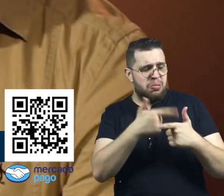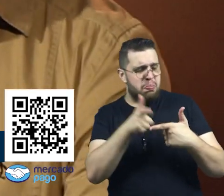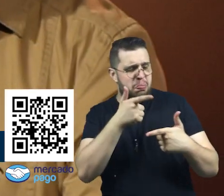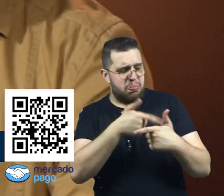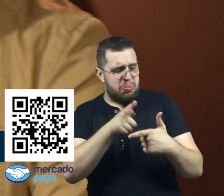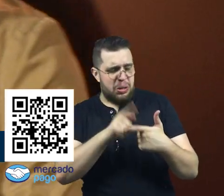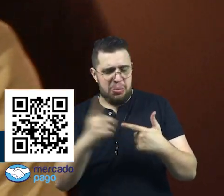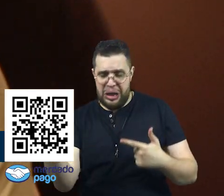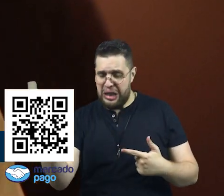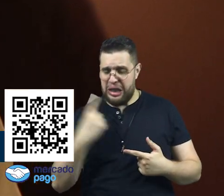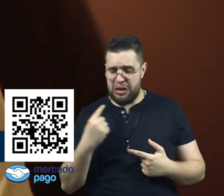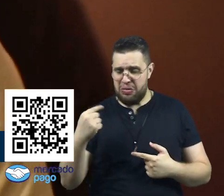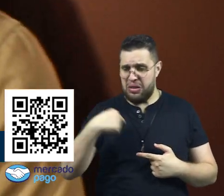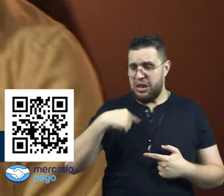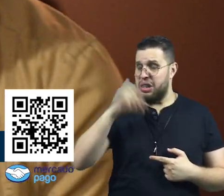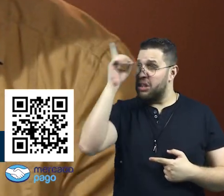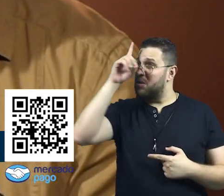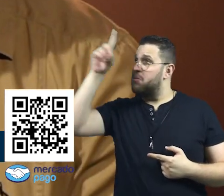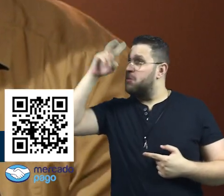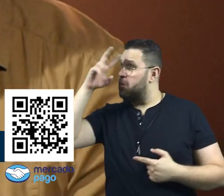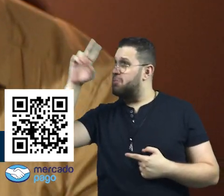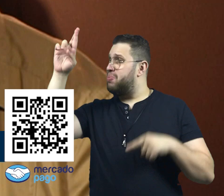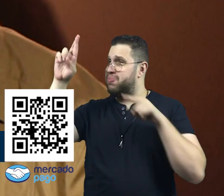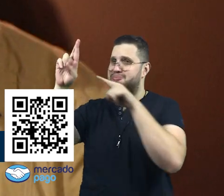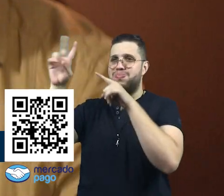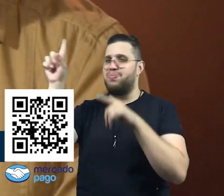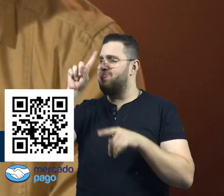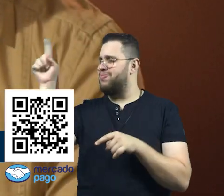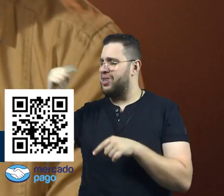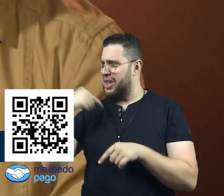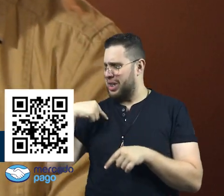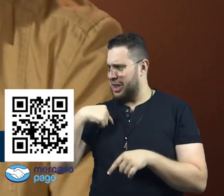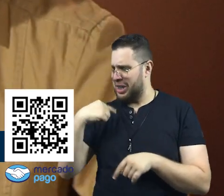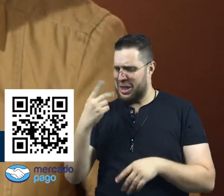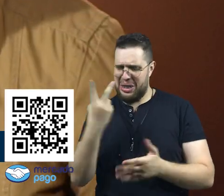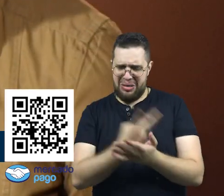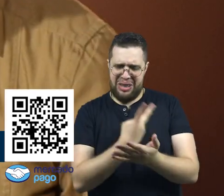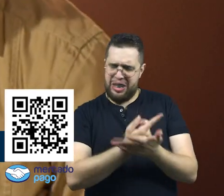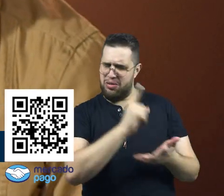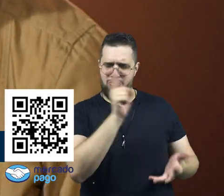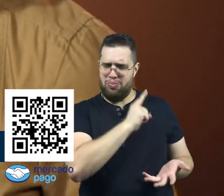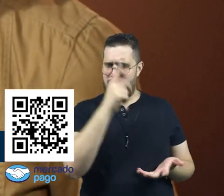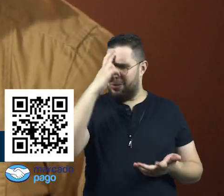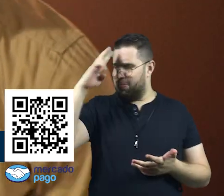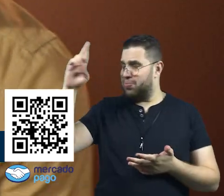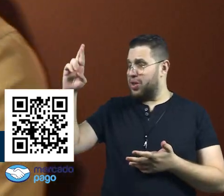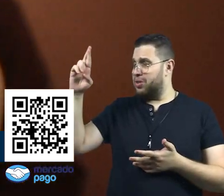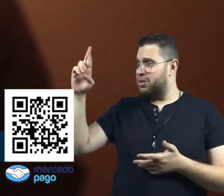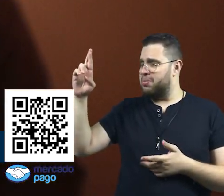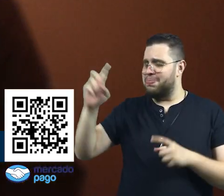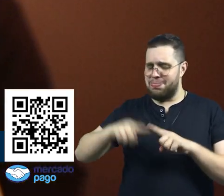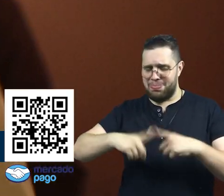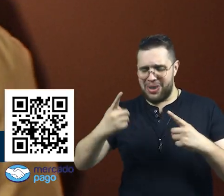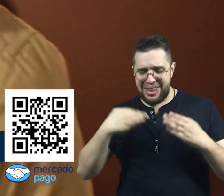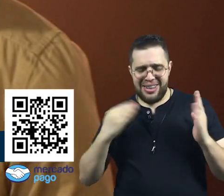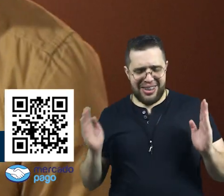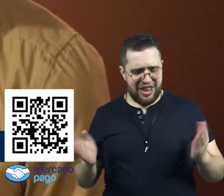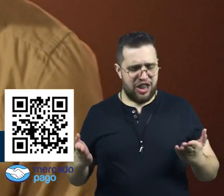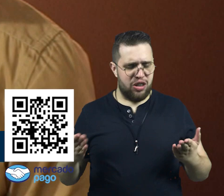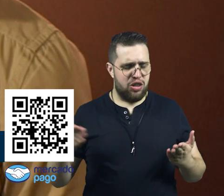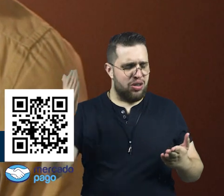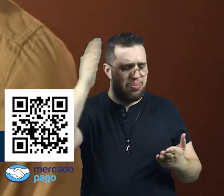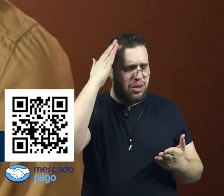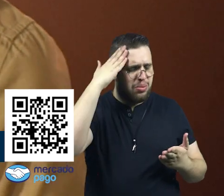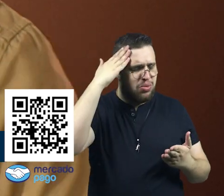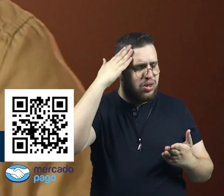e não, Senhor, conosco e não consigo, Pai, em nome de Jesus, que todos nós possamos submeter os nossos caminhos ao